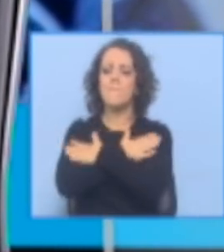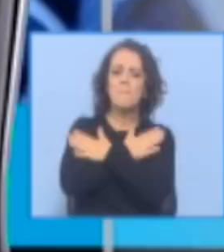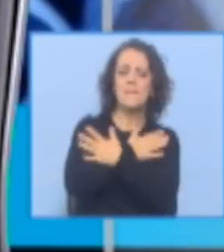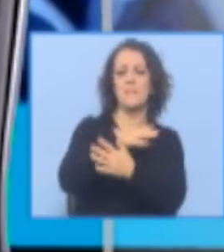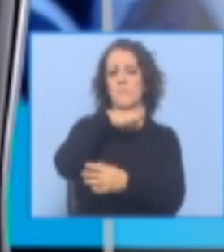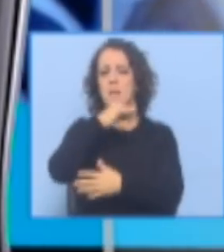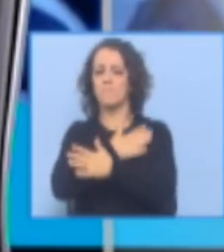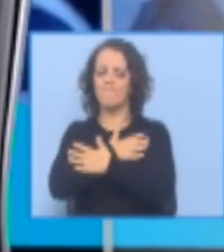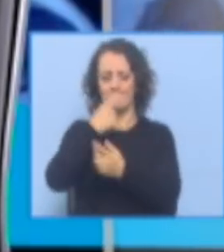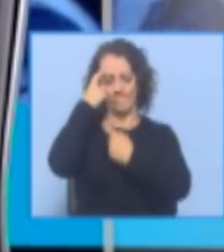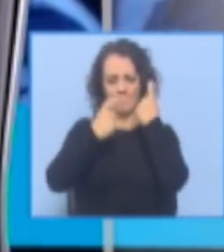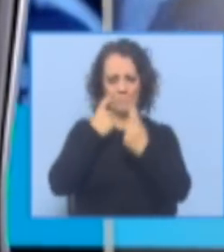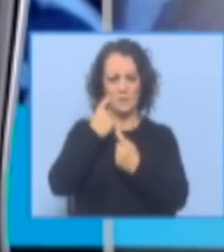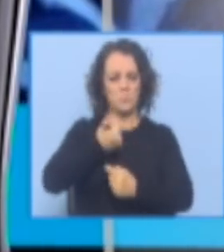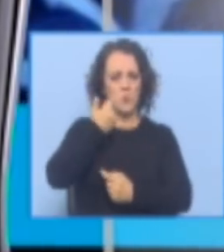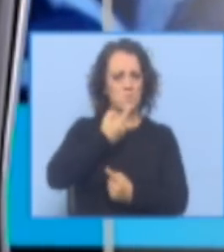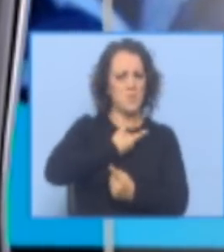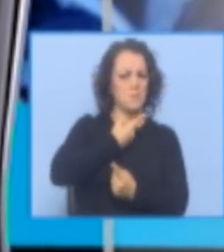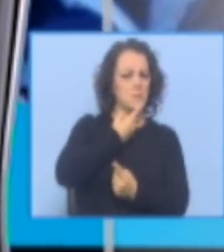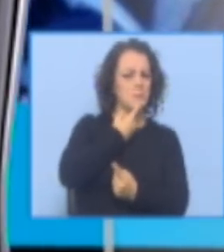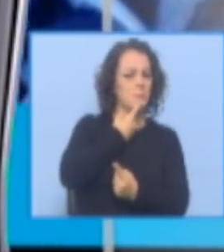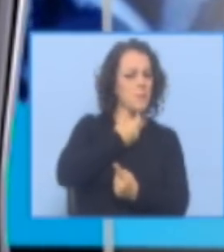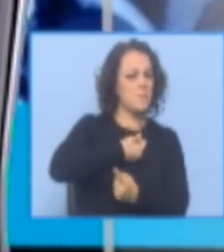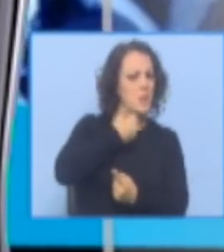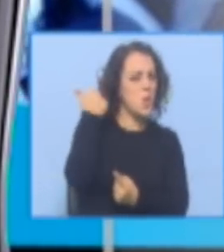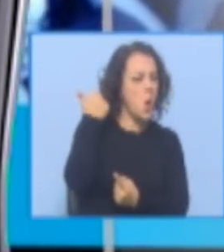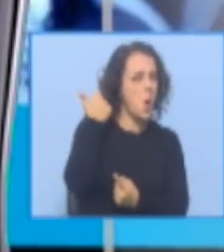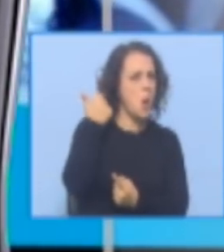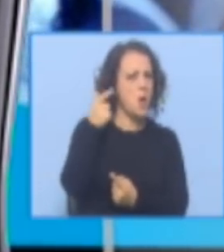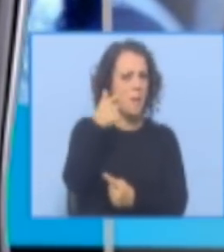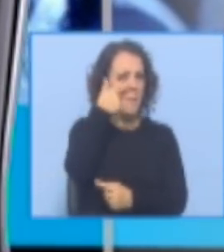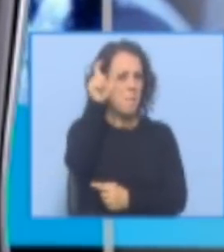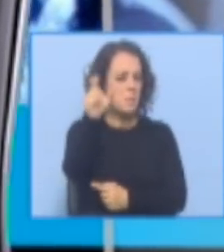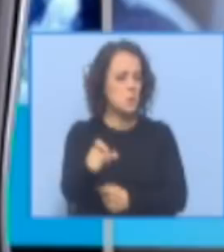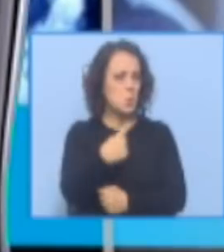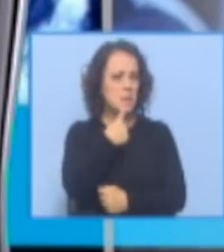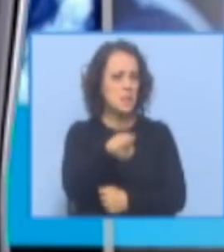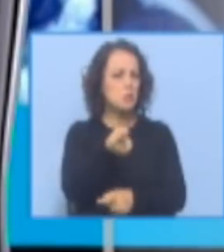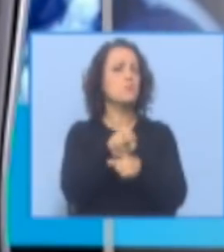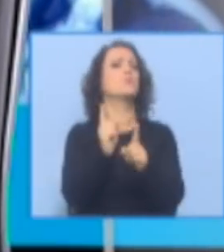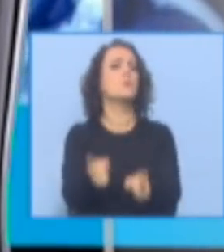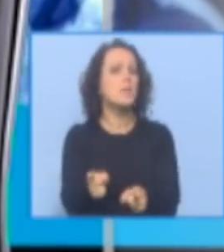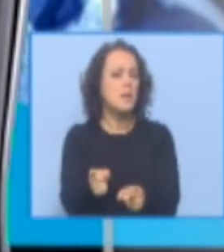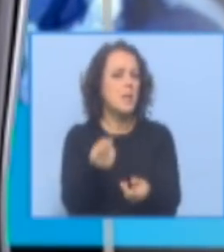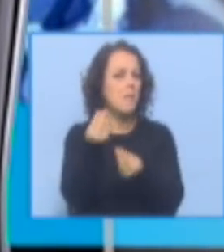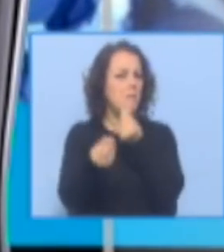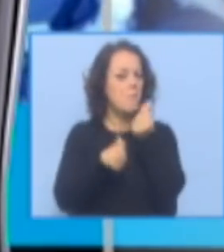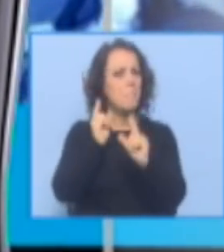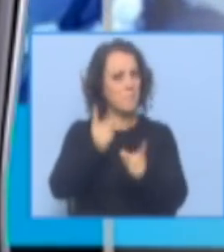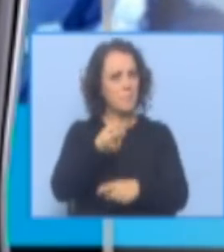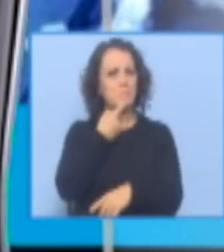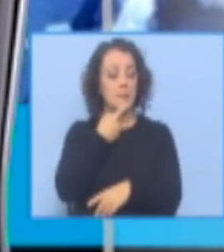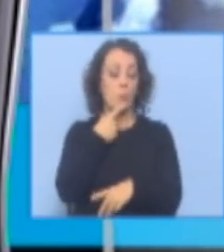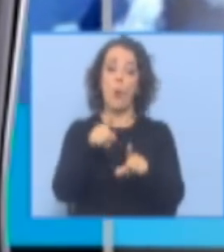duas vezes, é bom tentar perceber quais foram, de facto, as intenções daquela pessoa. Também na política, às vezes é preciso um